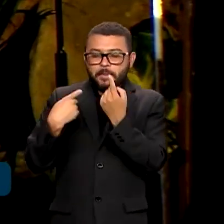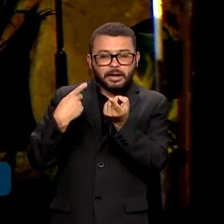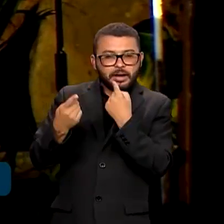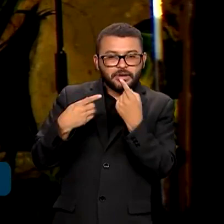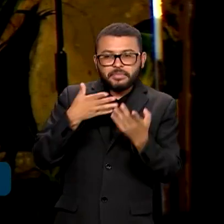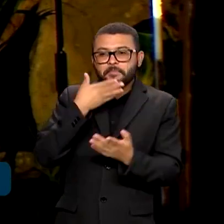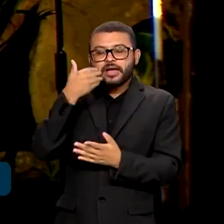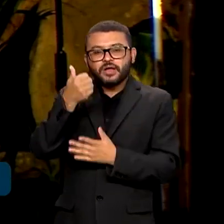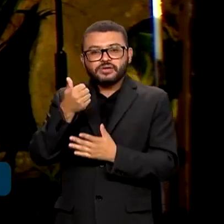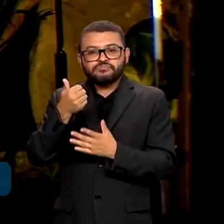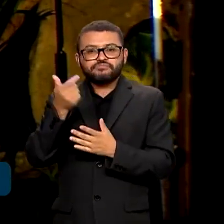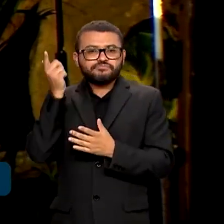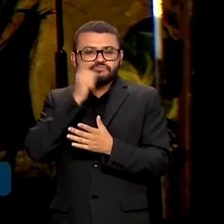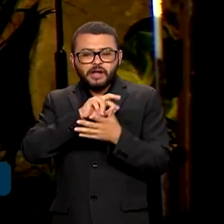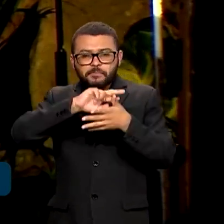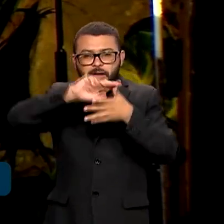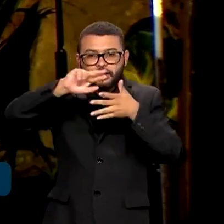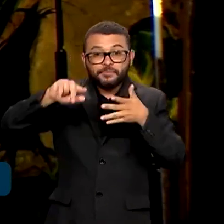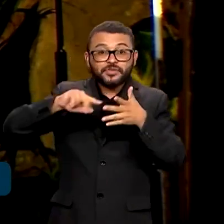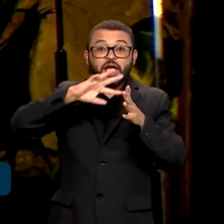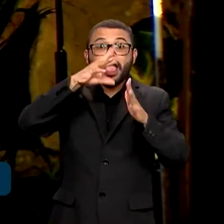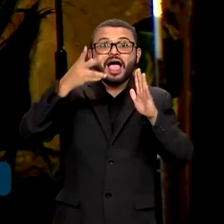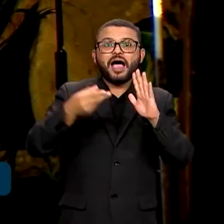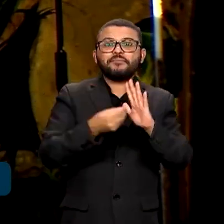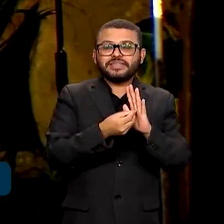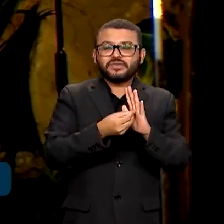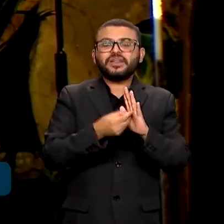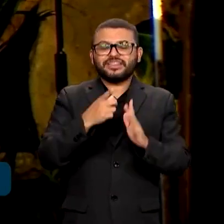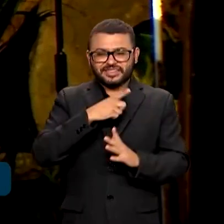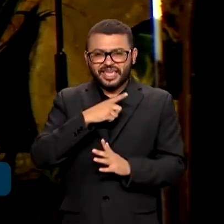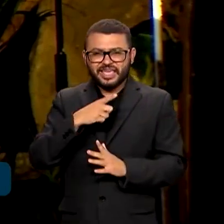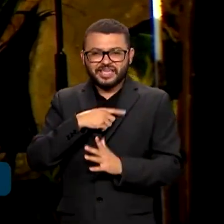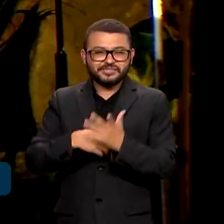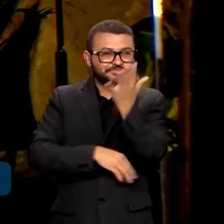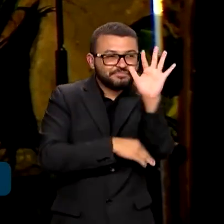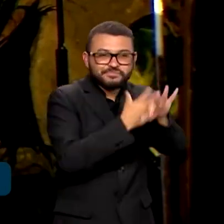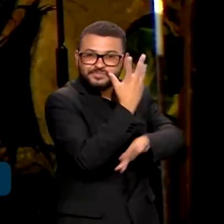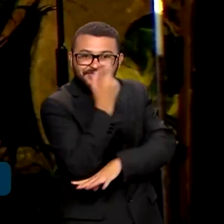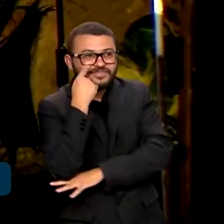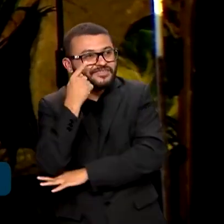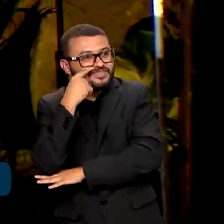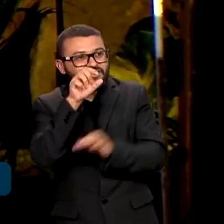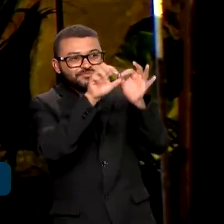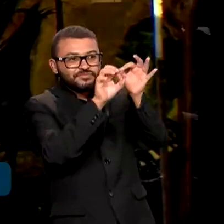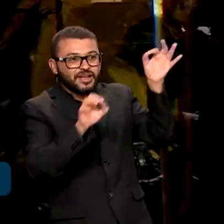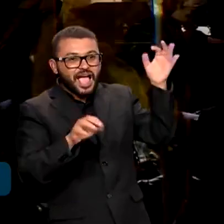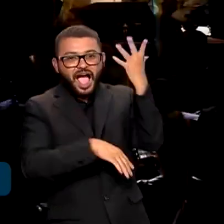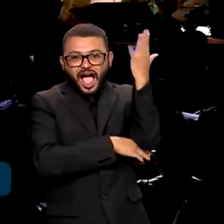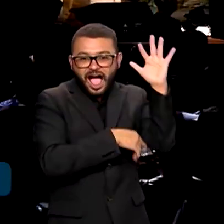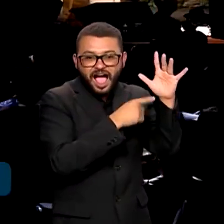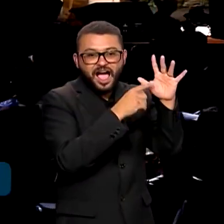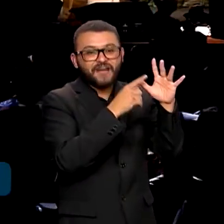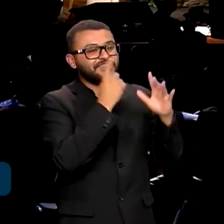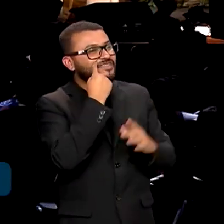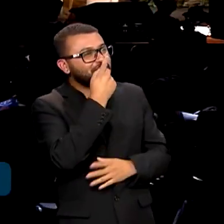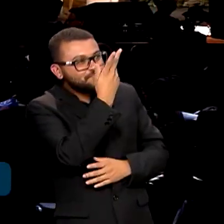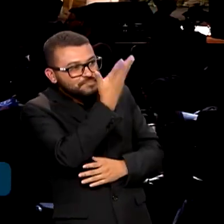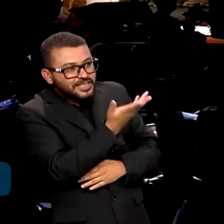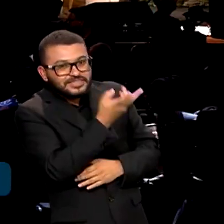E a Amazônia tem muitos cipós. Vocês estão vendo aquele cipó ali, todo